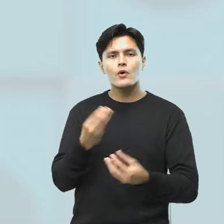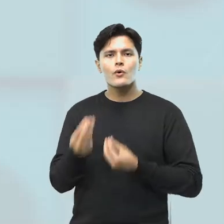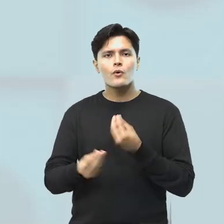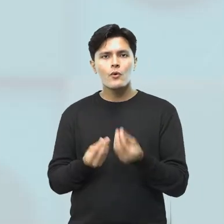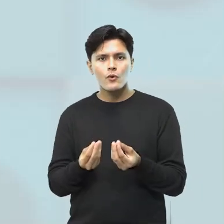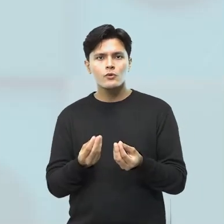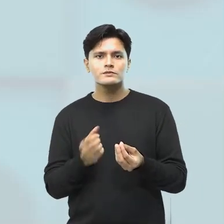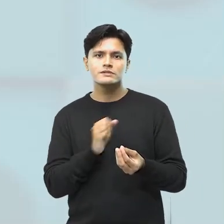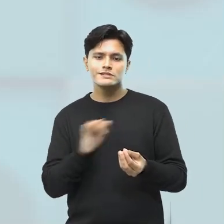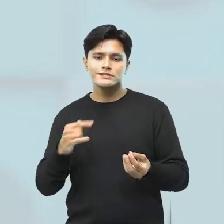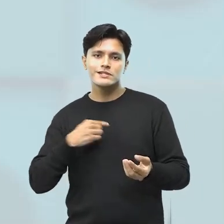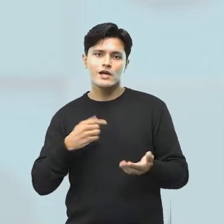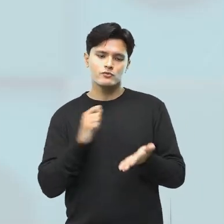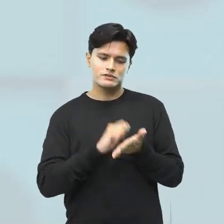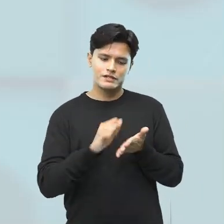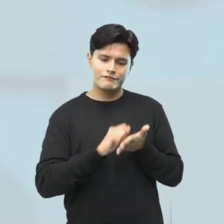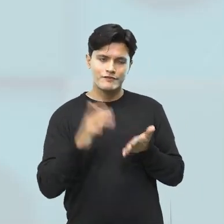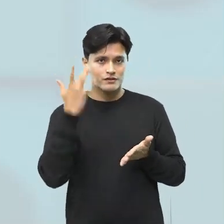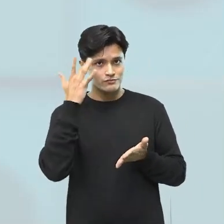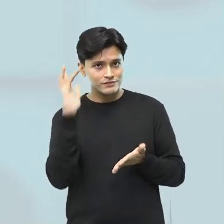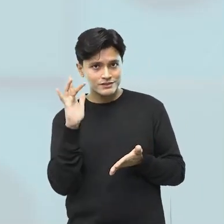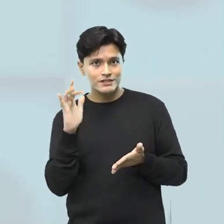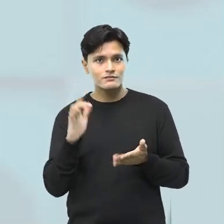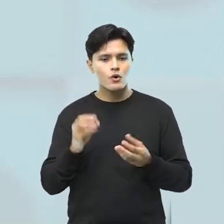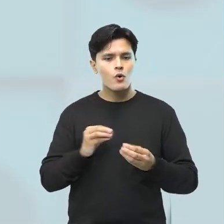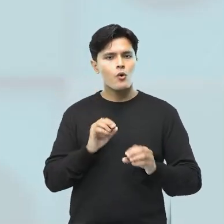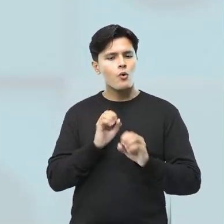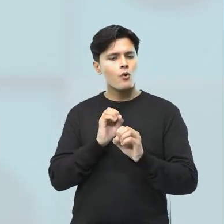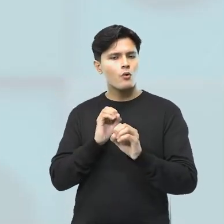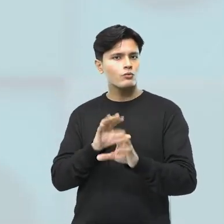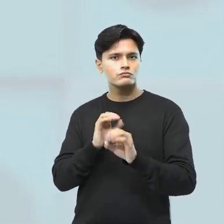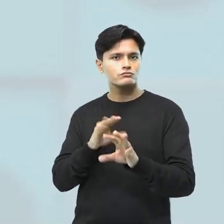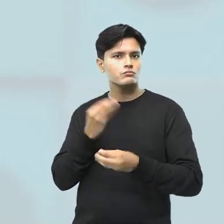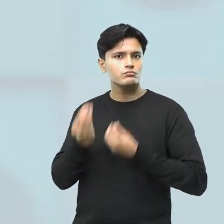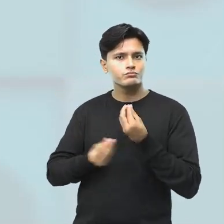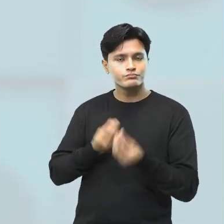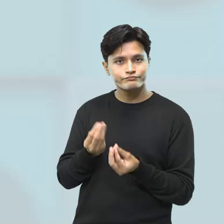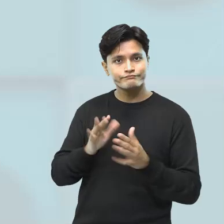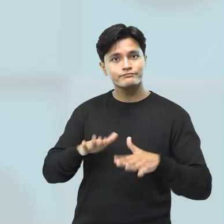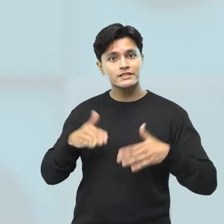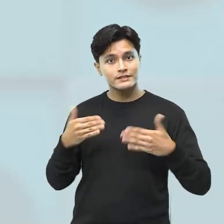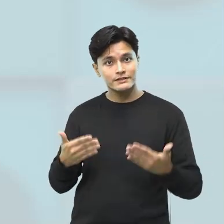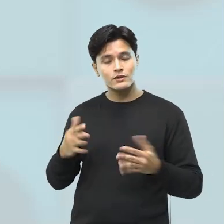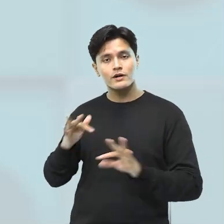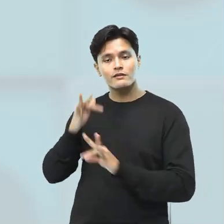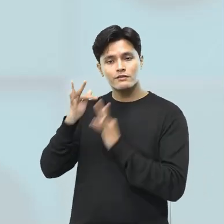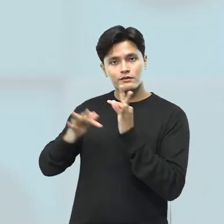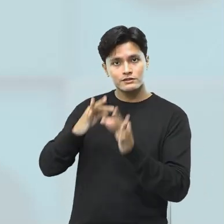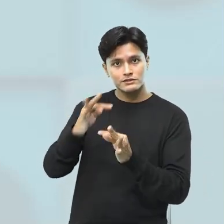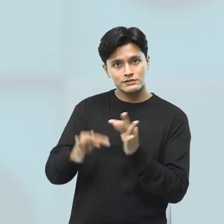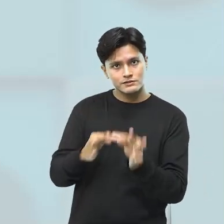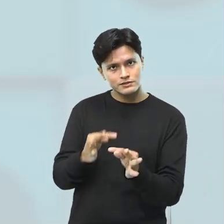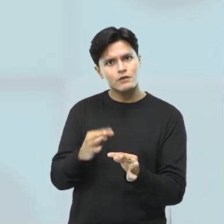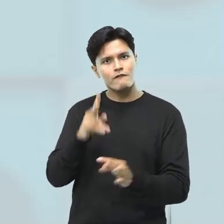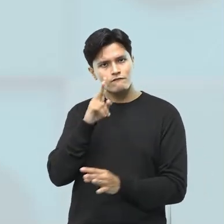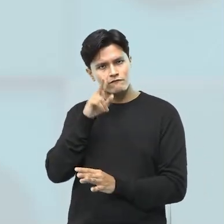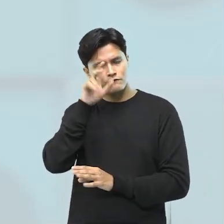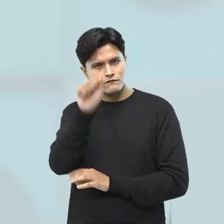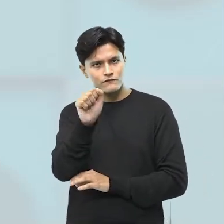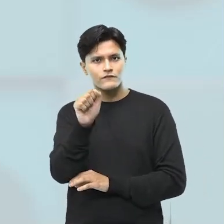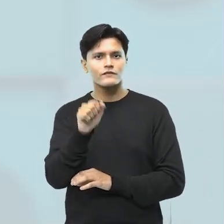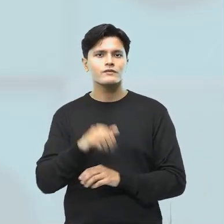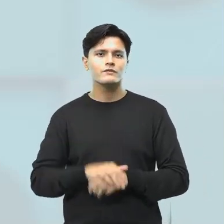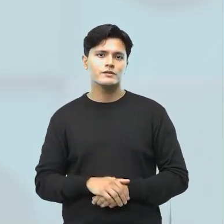escrita se eu não sei escrever? Então, acaba-se que essa tradição da oralidade é muito forte, exatamente por